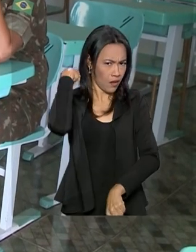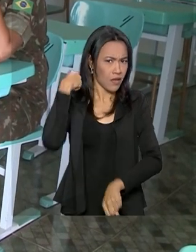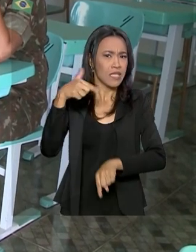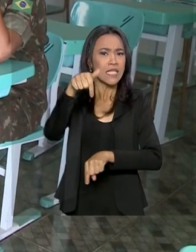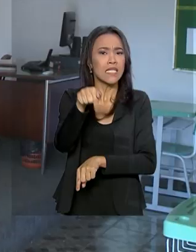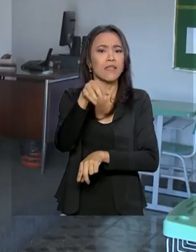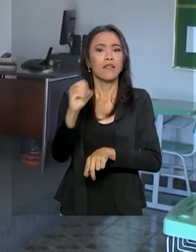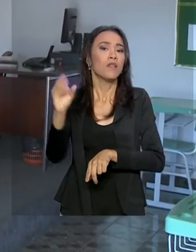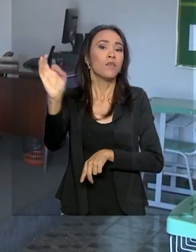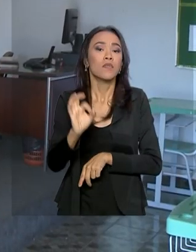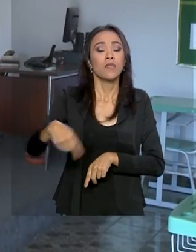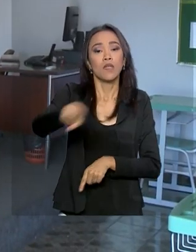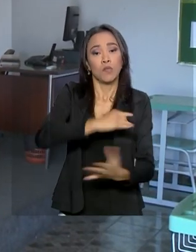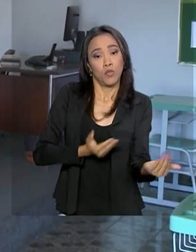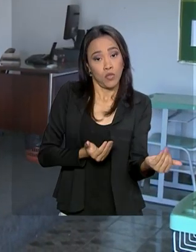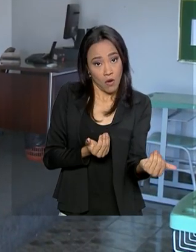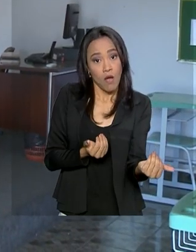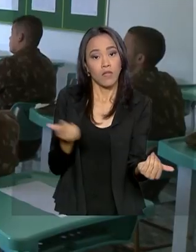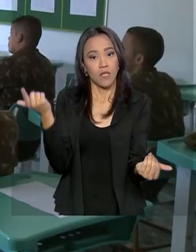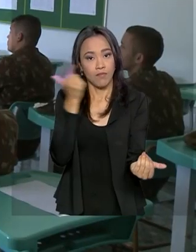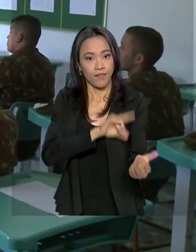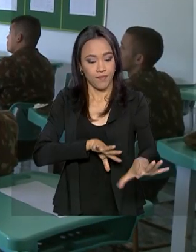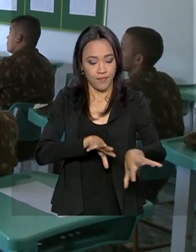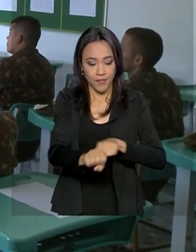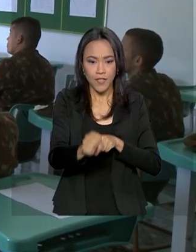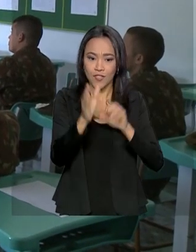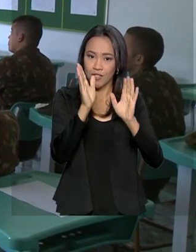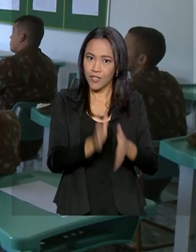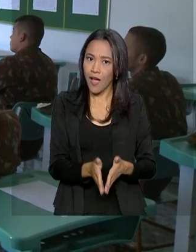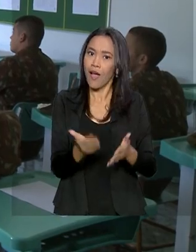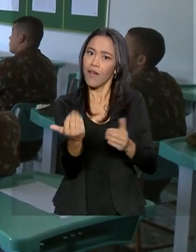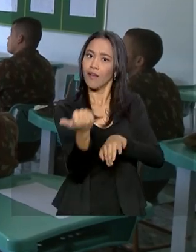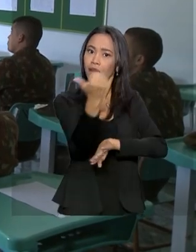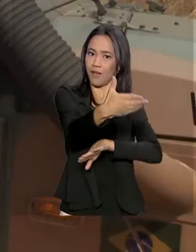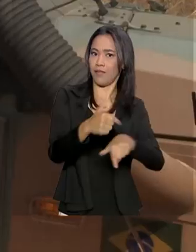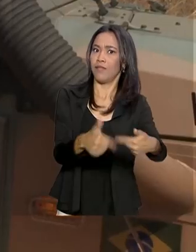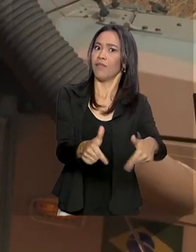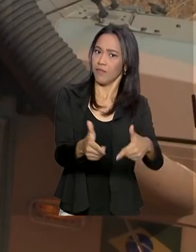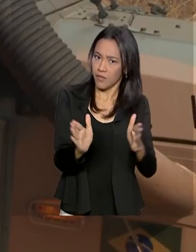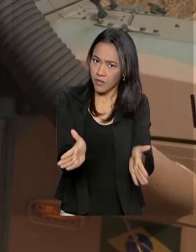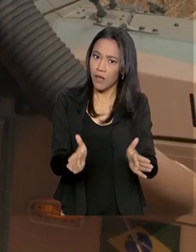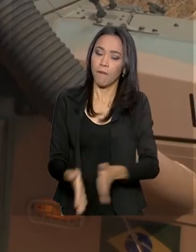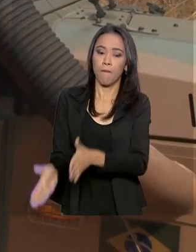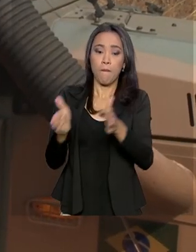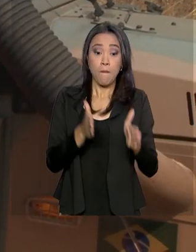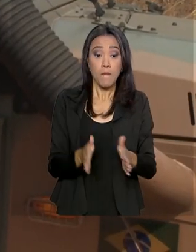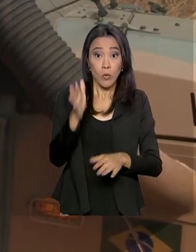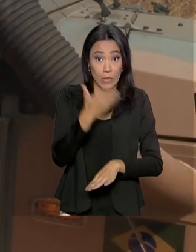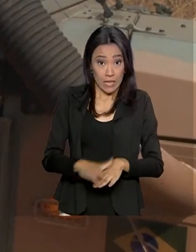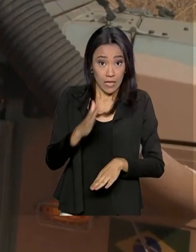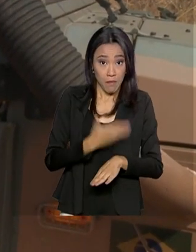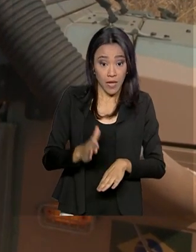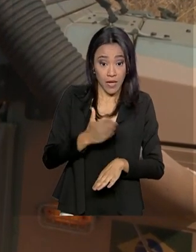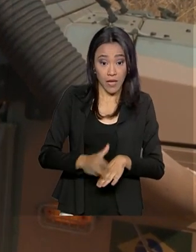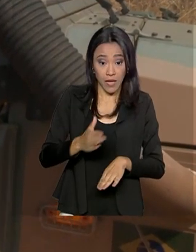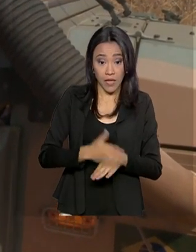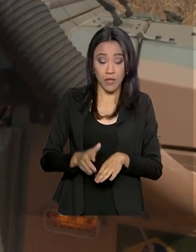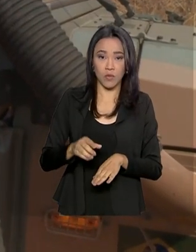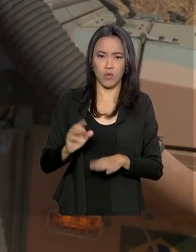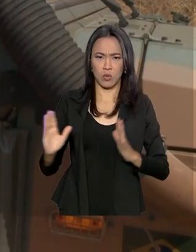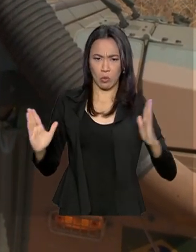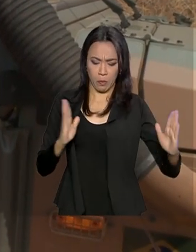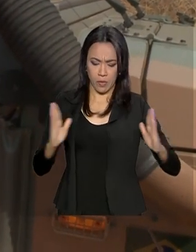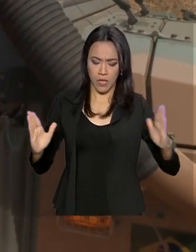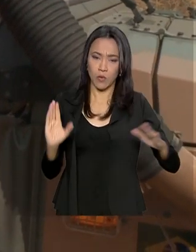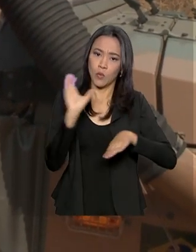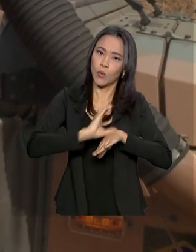jovens militares que concluíram as turmas já estavam no mercado de trabalho. Os treinamentos que eles recebem durante os cursos